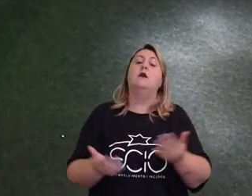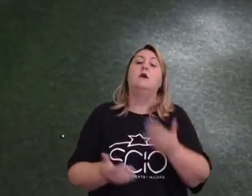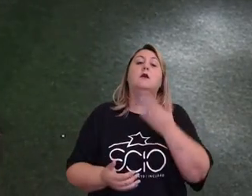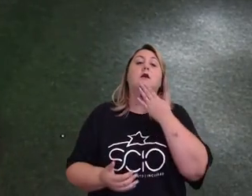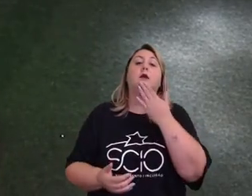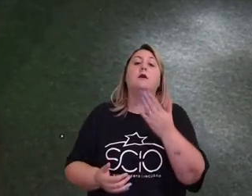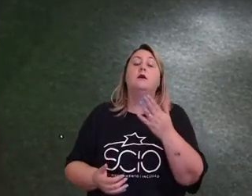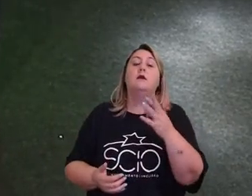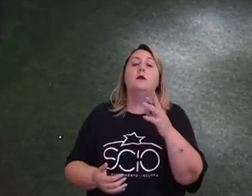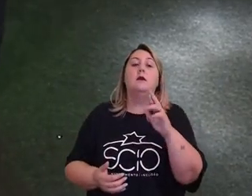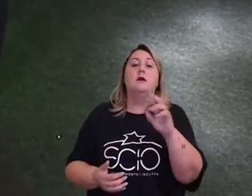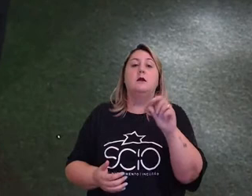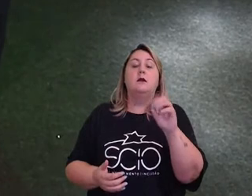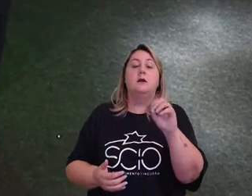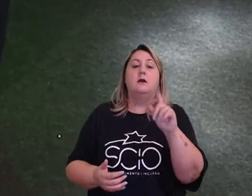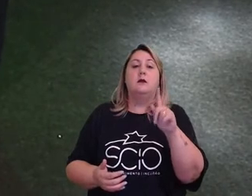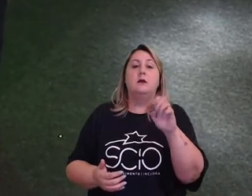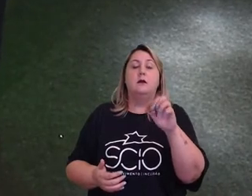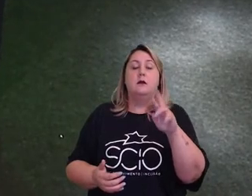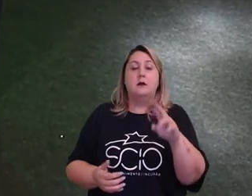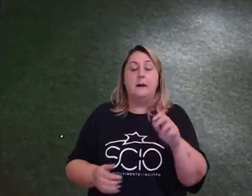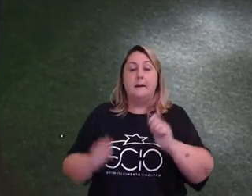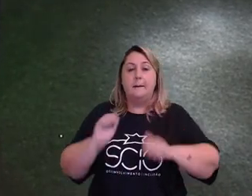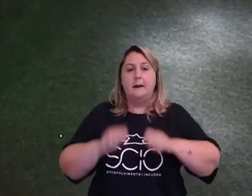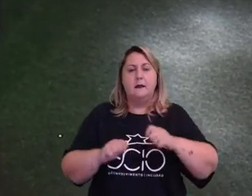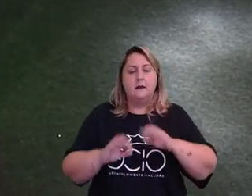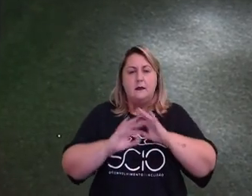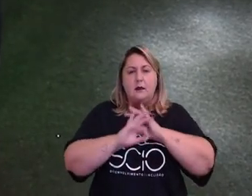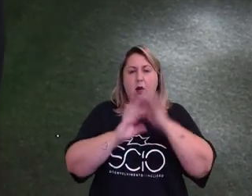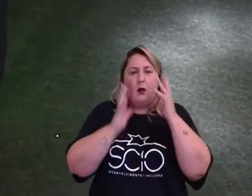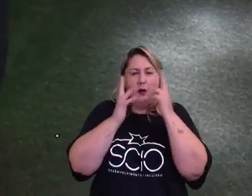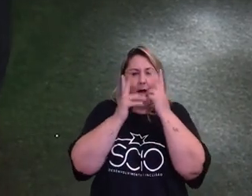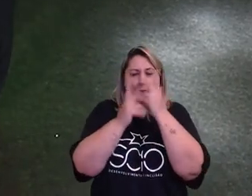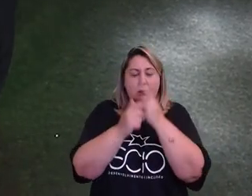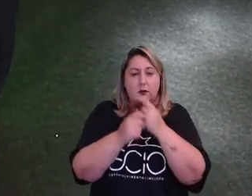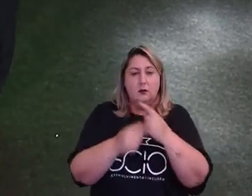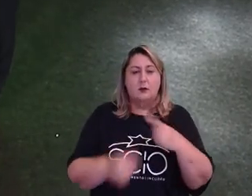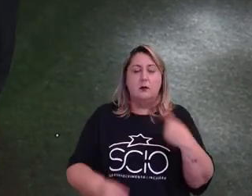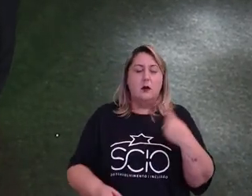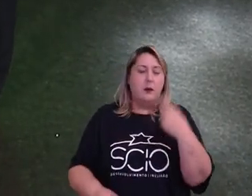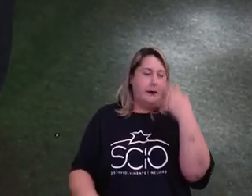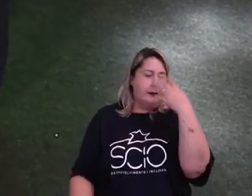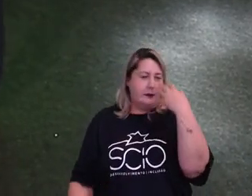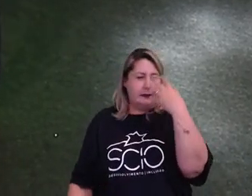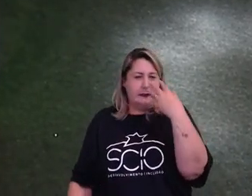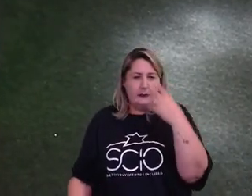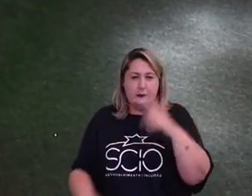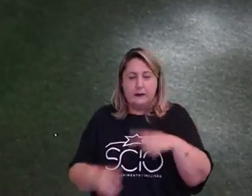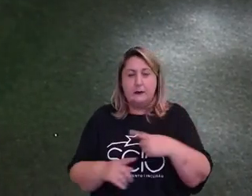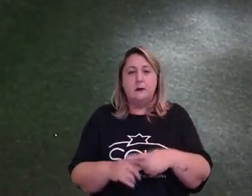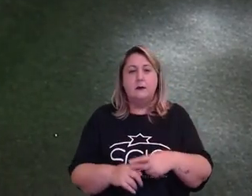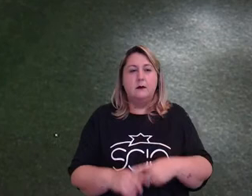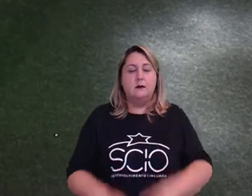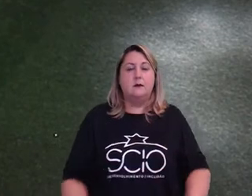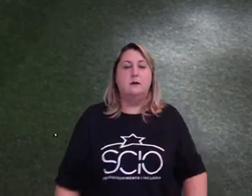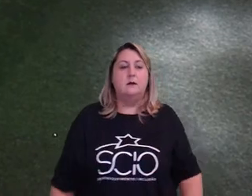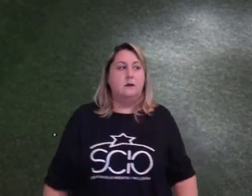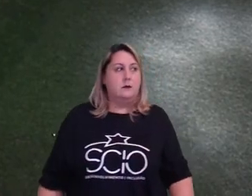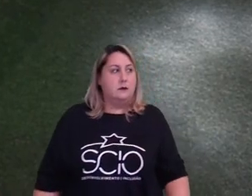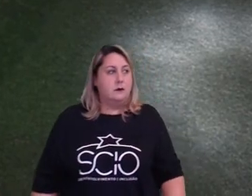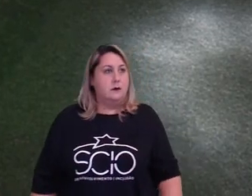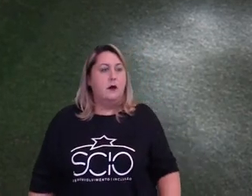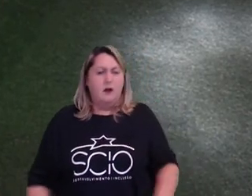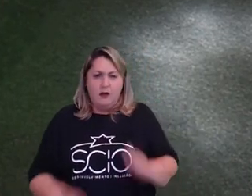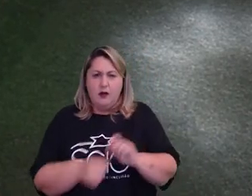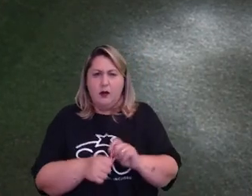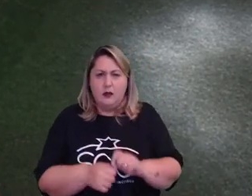vou pedir para o Roger, para essa banda maravilhosa, fazer aquele solinho mais romântico, sabe? Sim. Que eu vou falar com essa galera. Você vai,